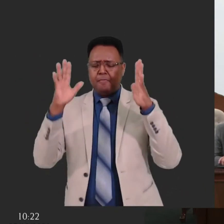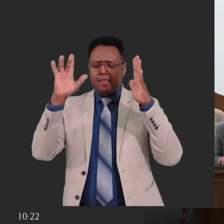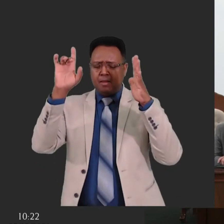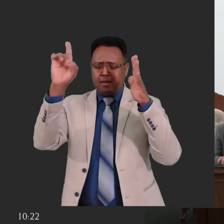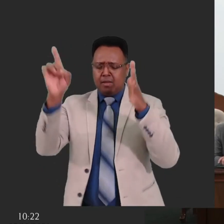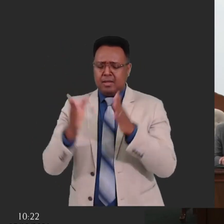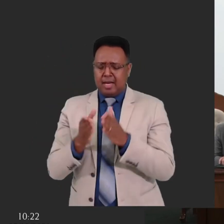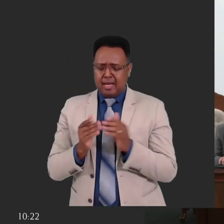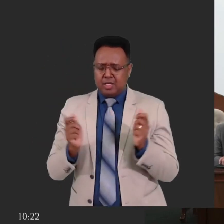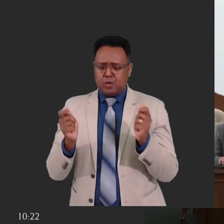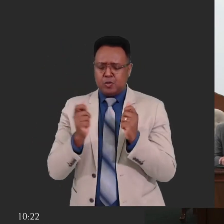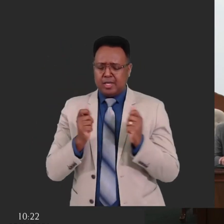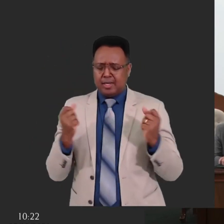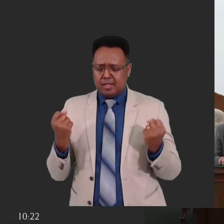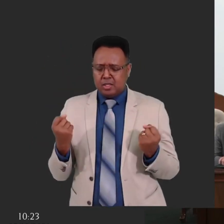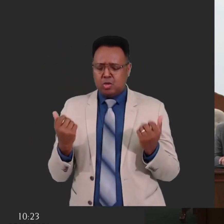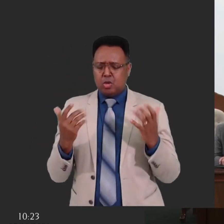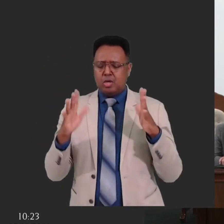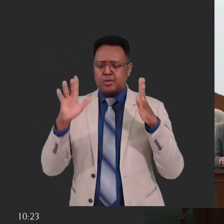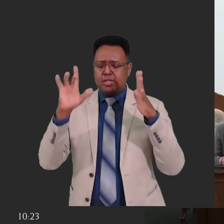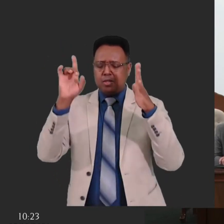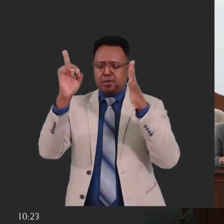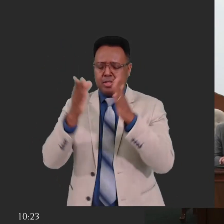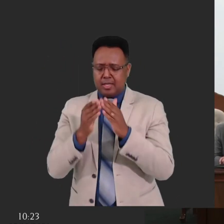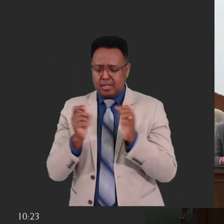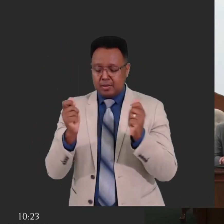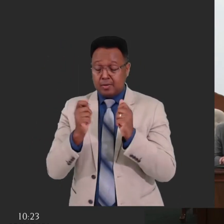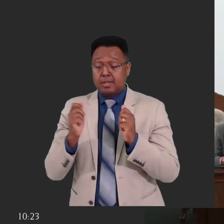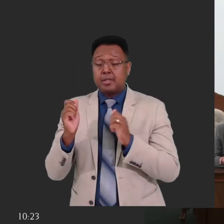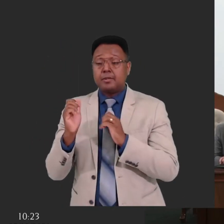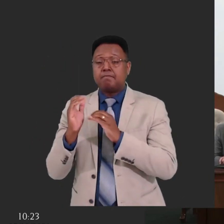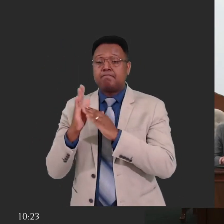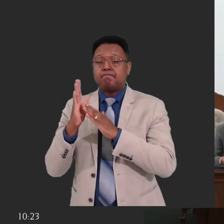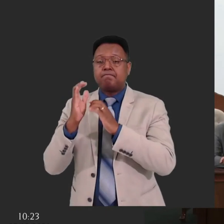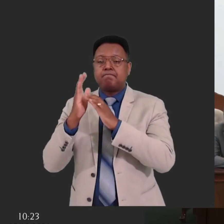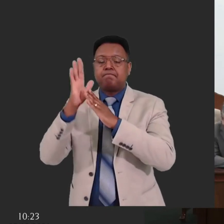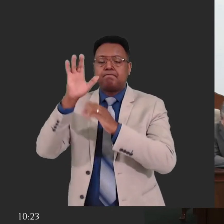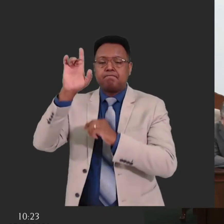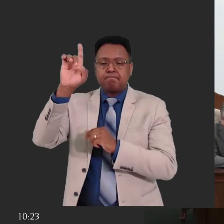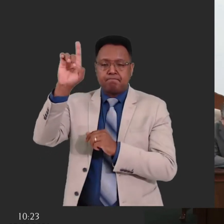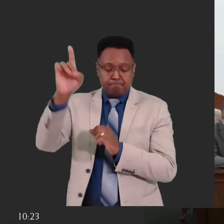Glória a Deus. Aleluia. Deus seja louvado.